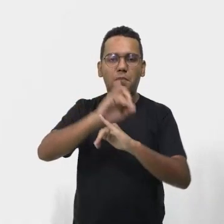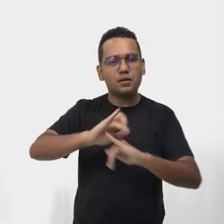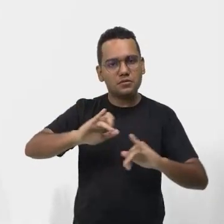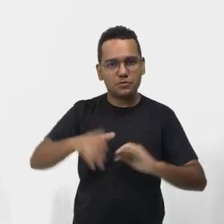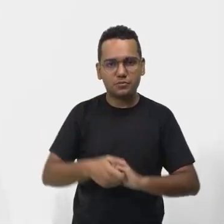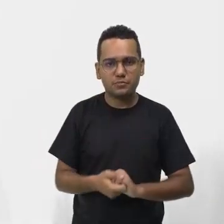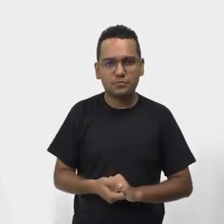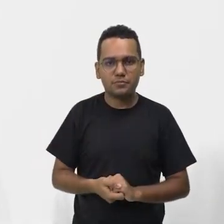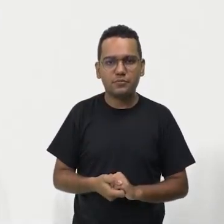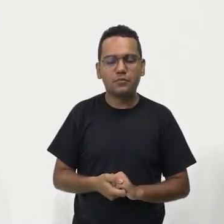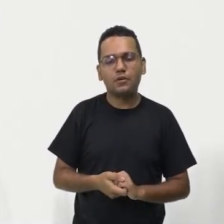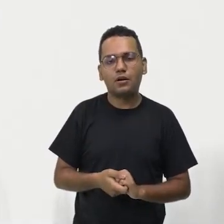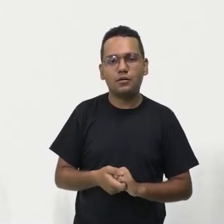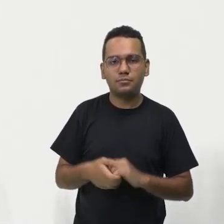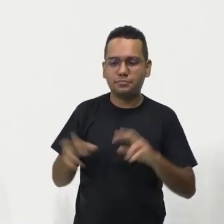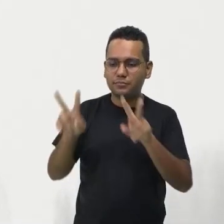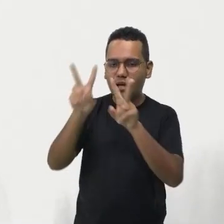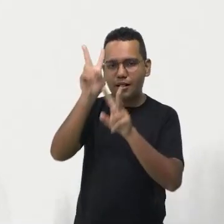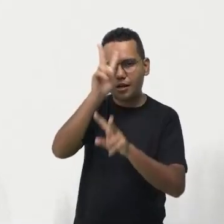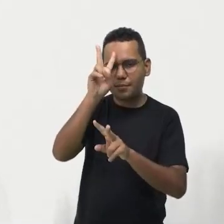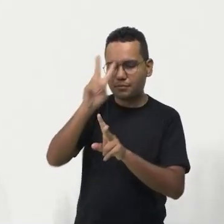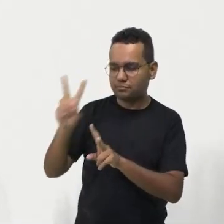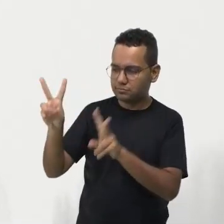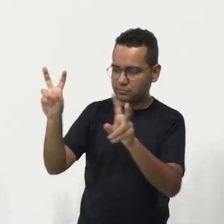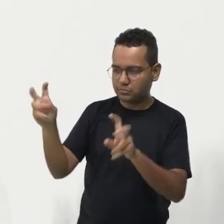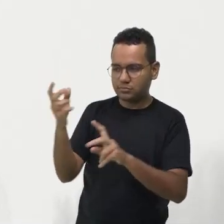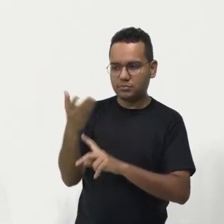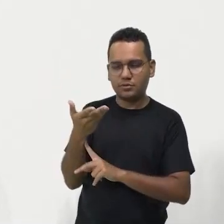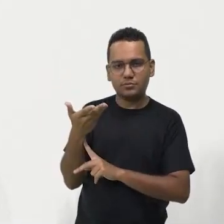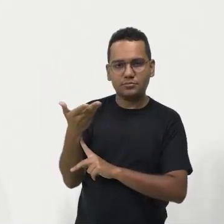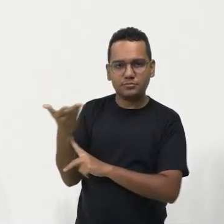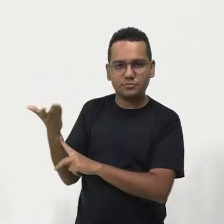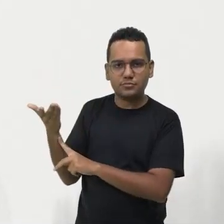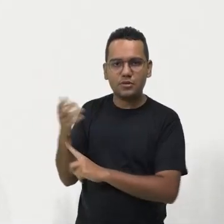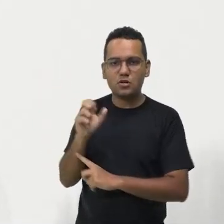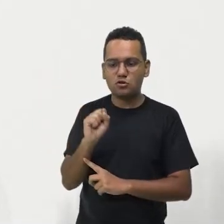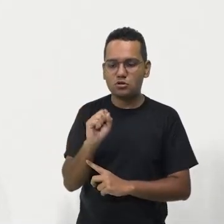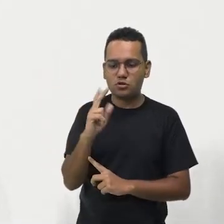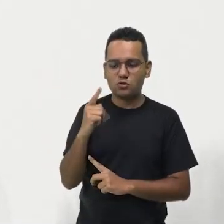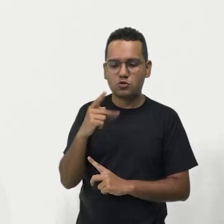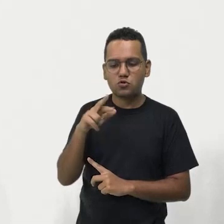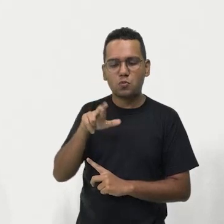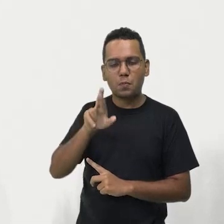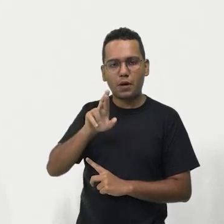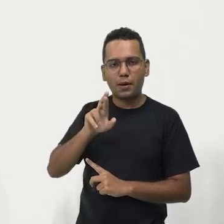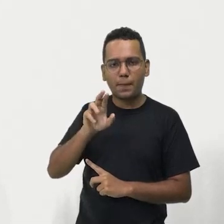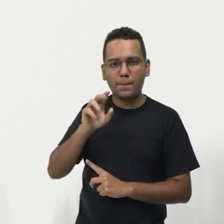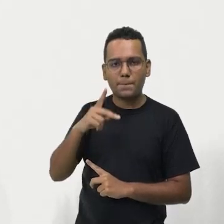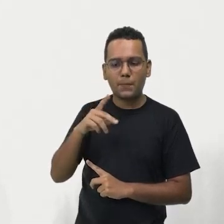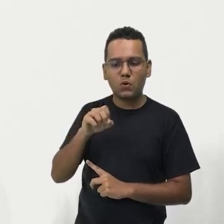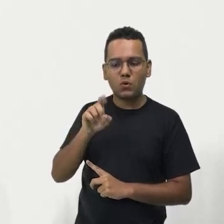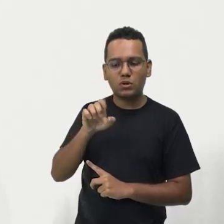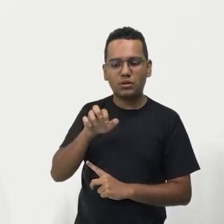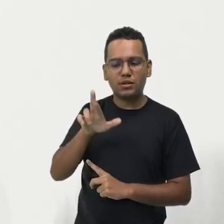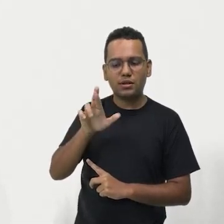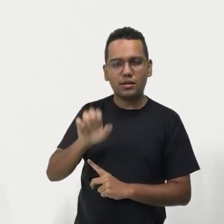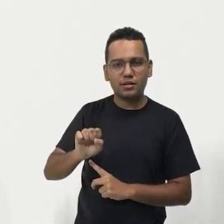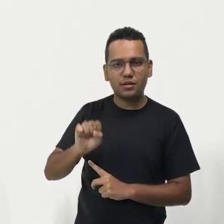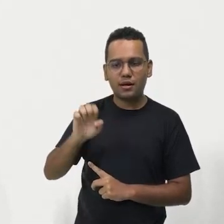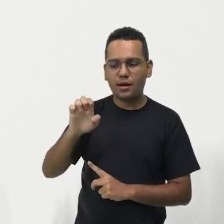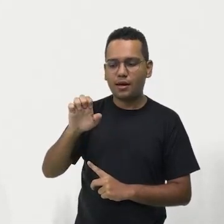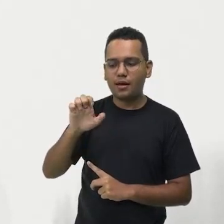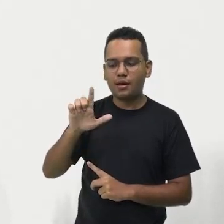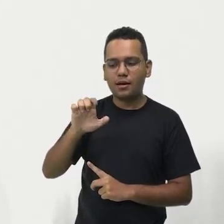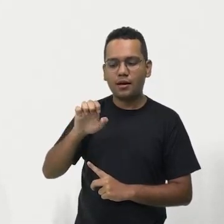Os superpoderes elétricos que existem no mundo real, certo? Isso é colocado lá no nosso